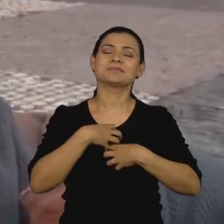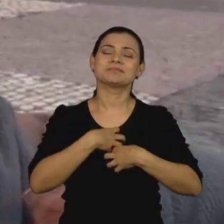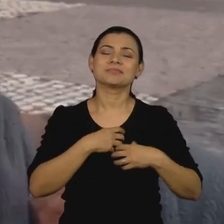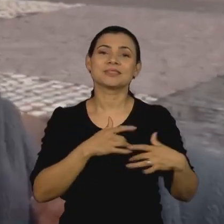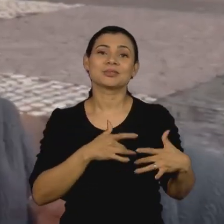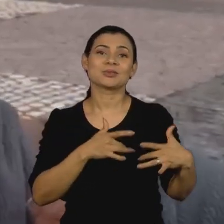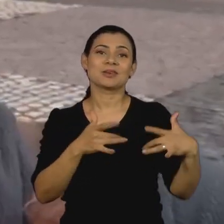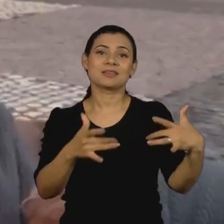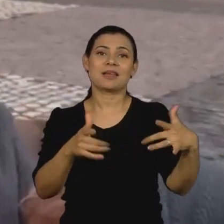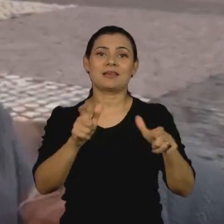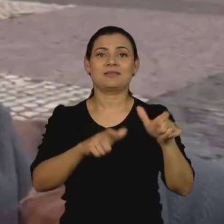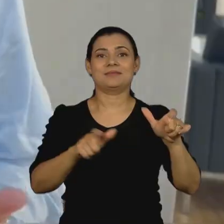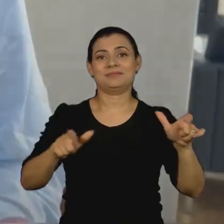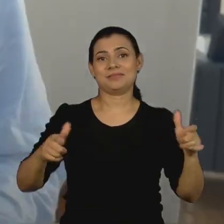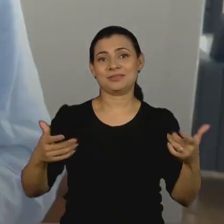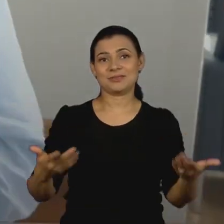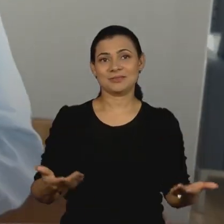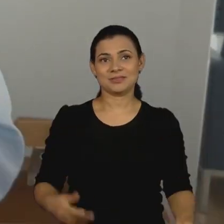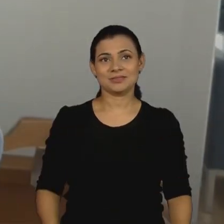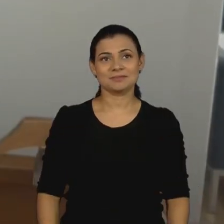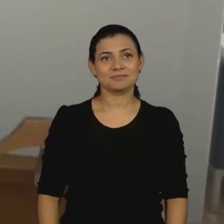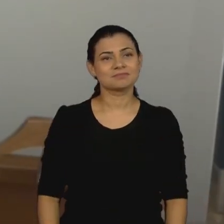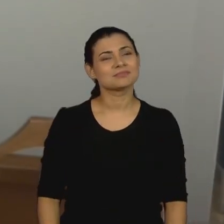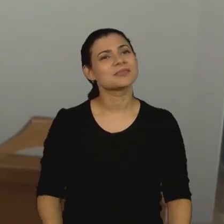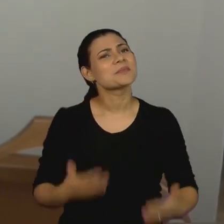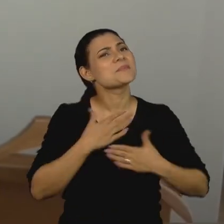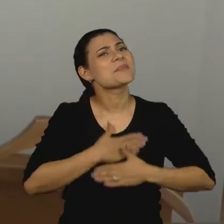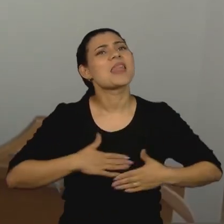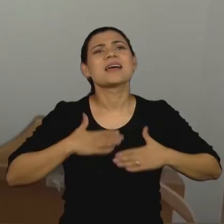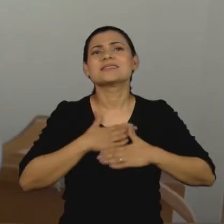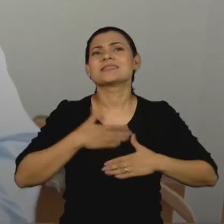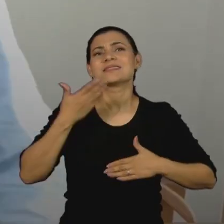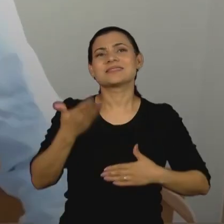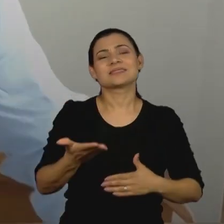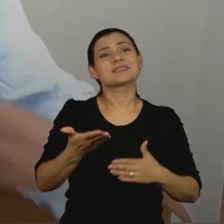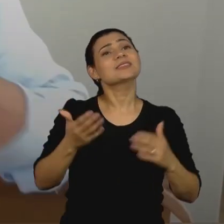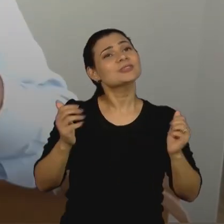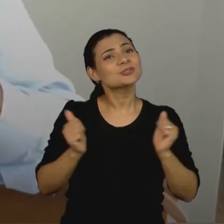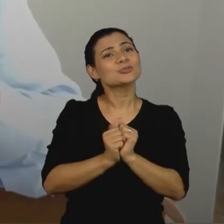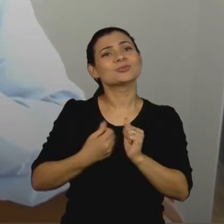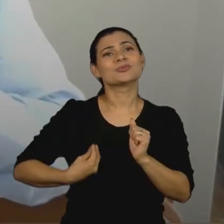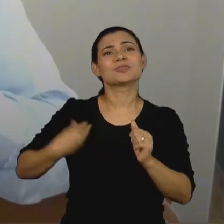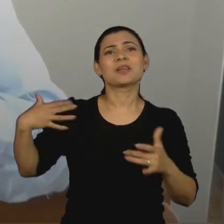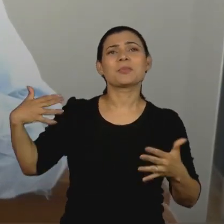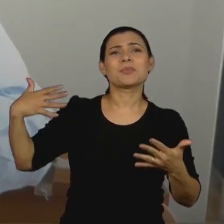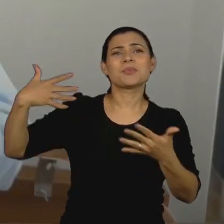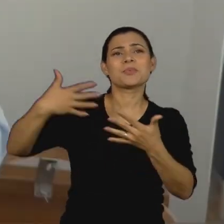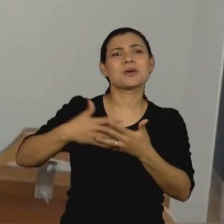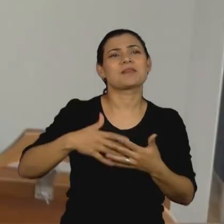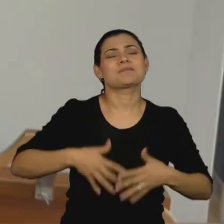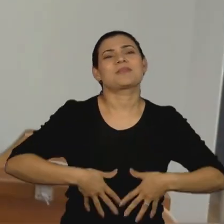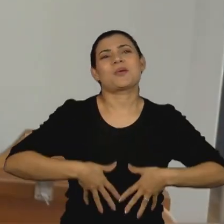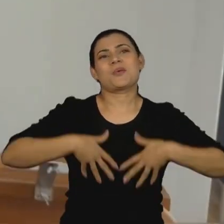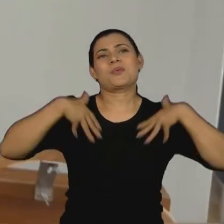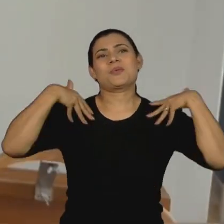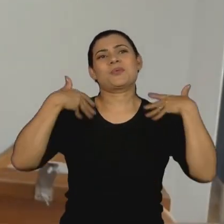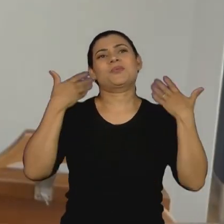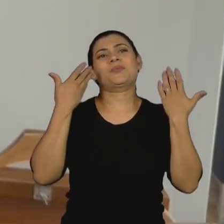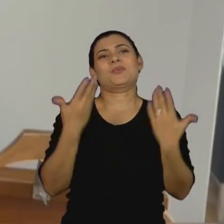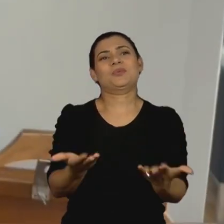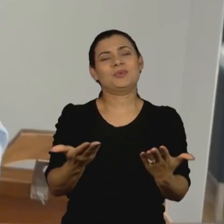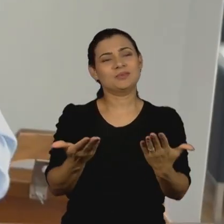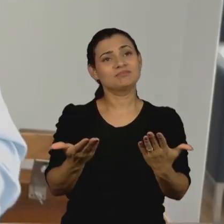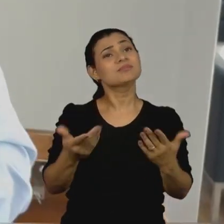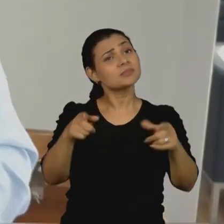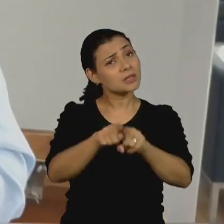solidário entre as pessoas. Um prazer muito grande a construção da sua vida, que muito nos orgulha, mas também